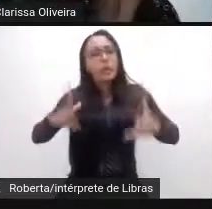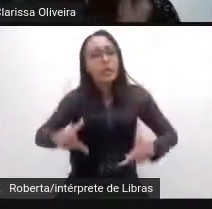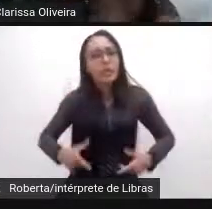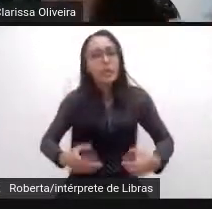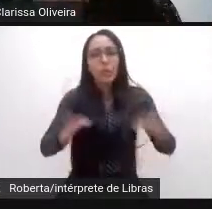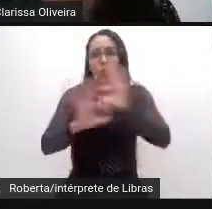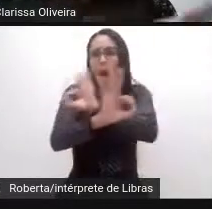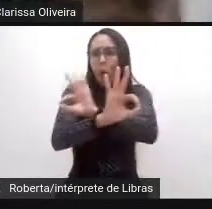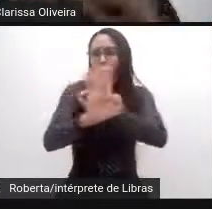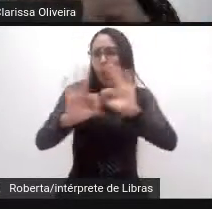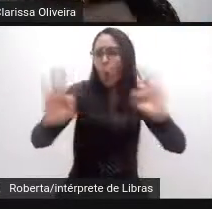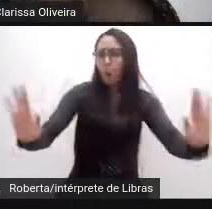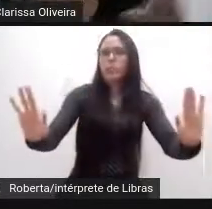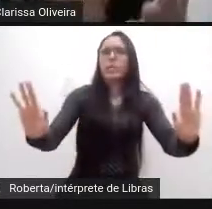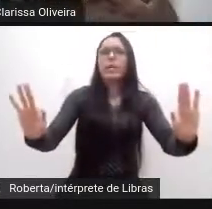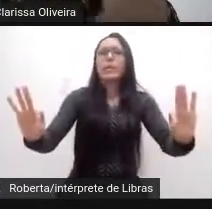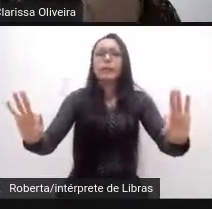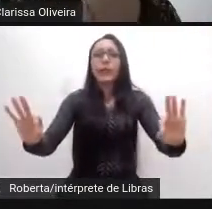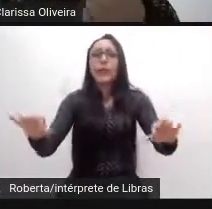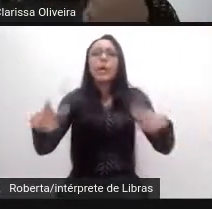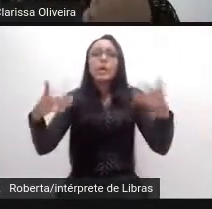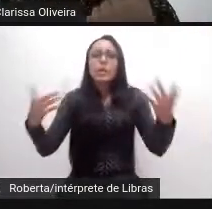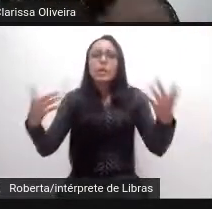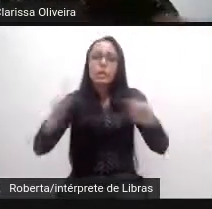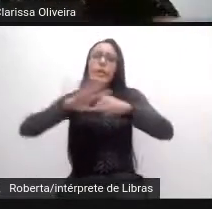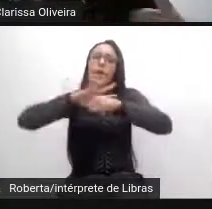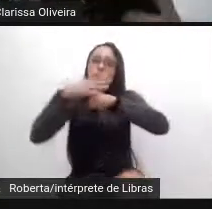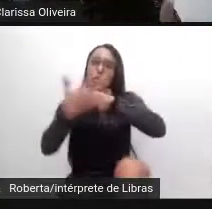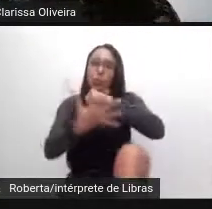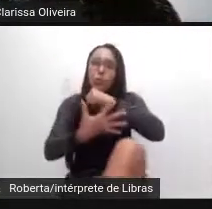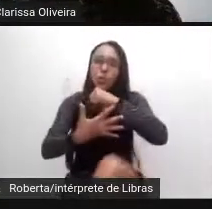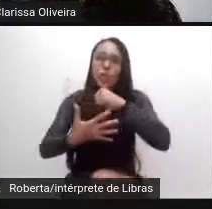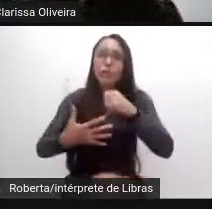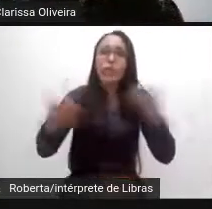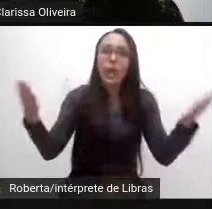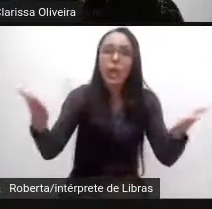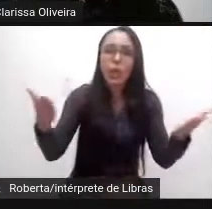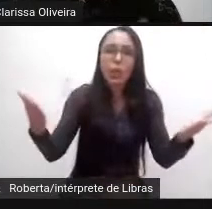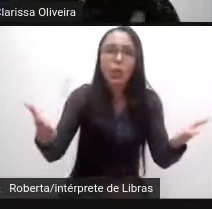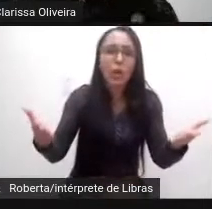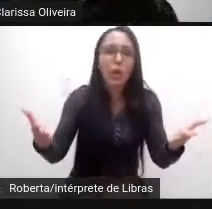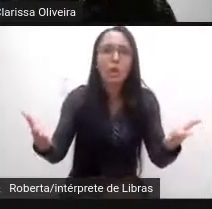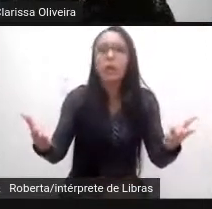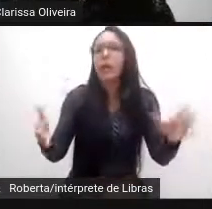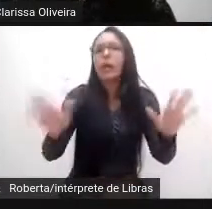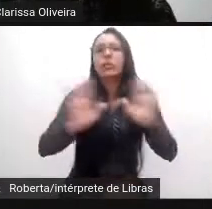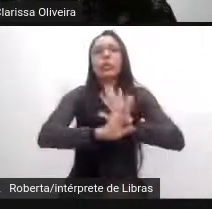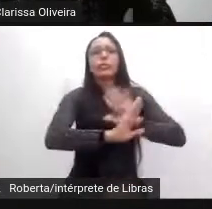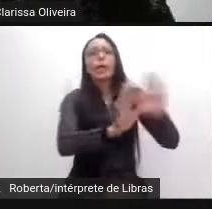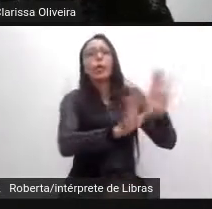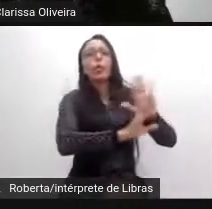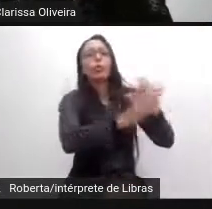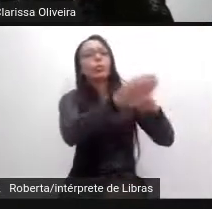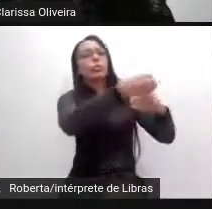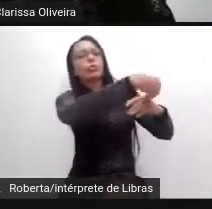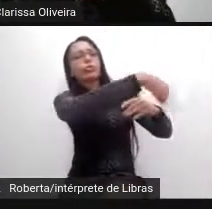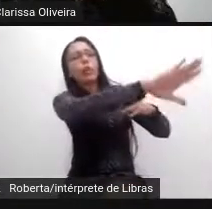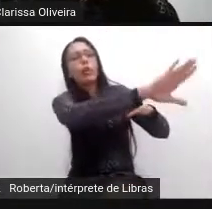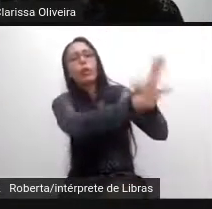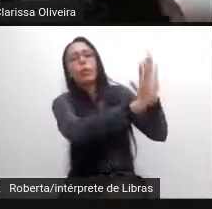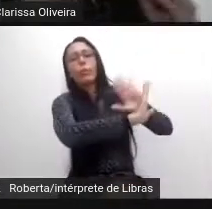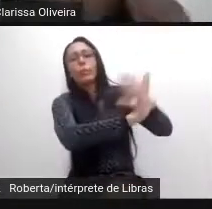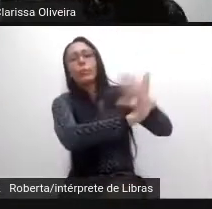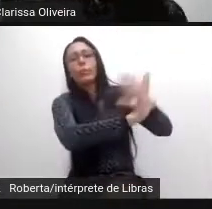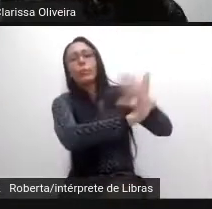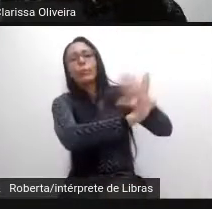eu tivesse com algum coronavírus agora nas minhas mãos, eu já mandei ele para bem longe. Já matei ele